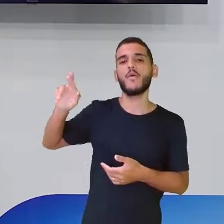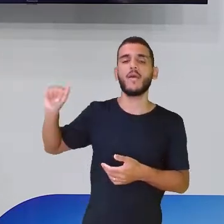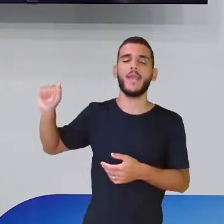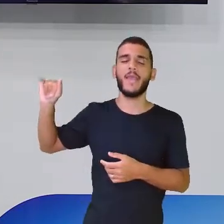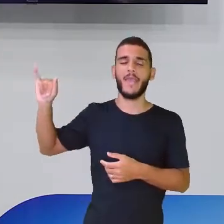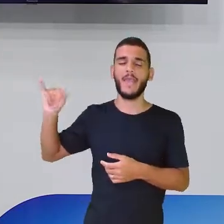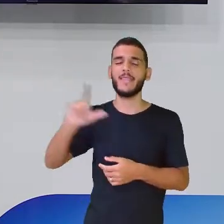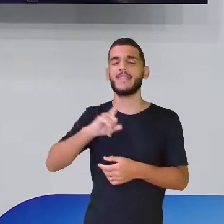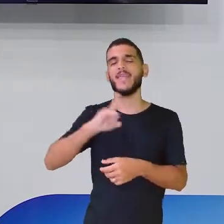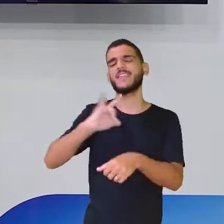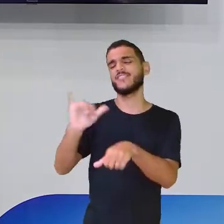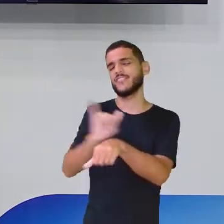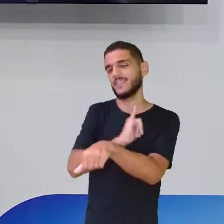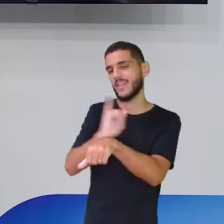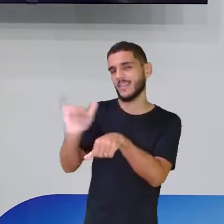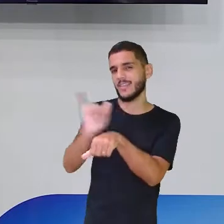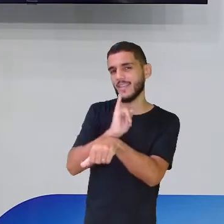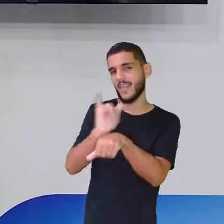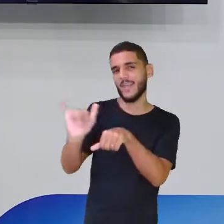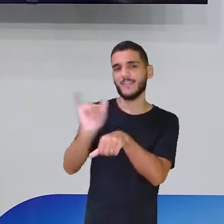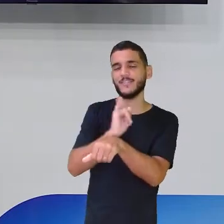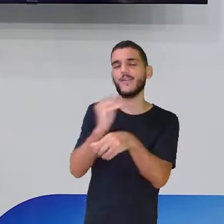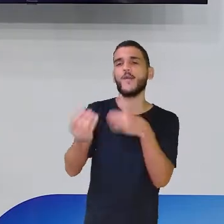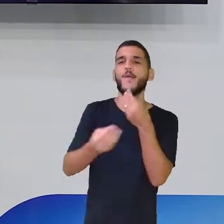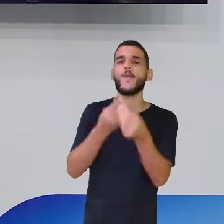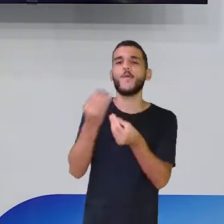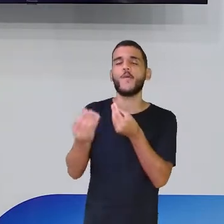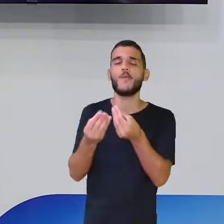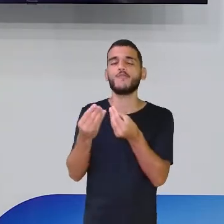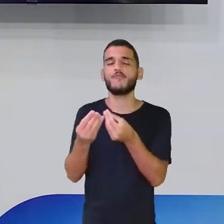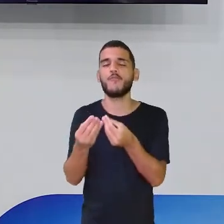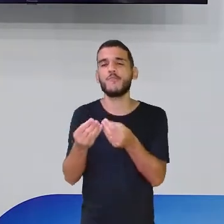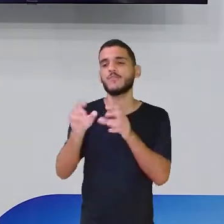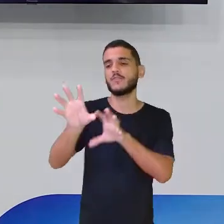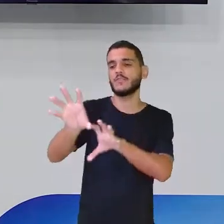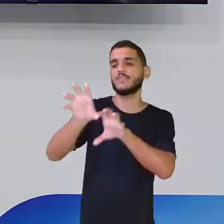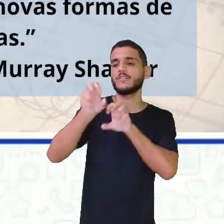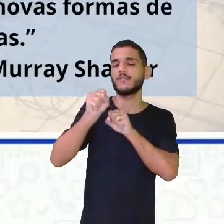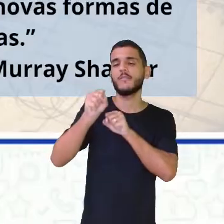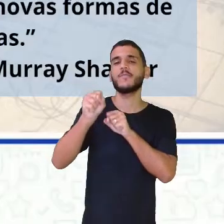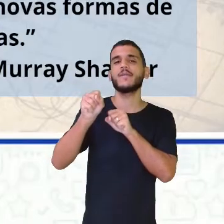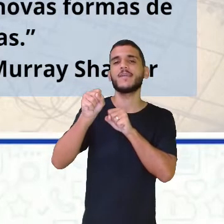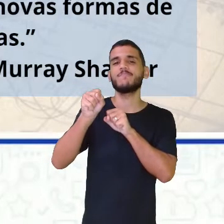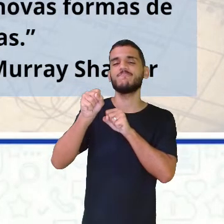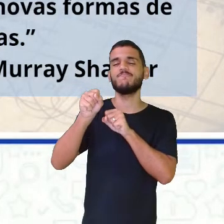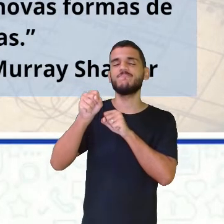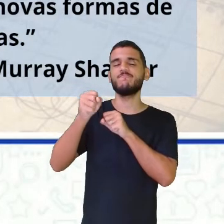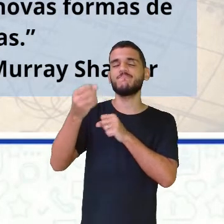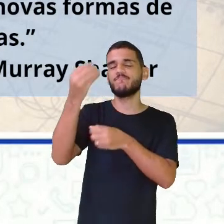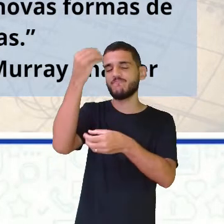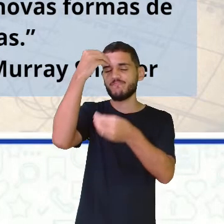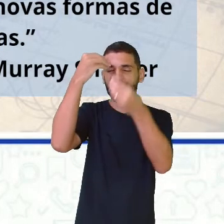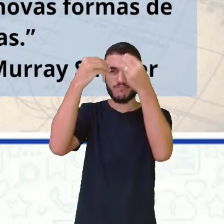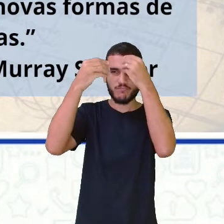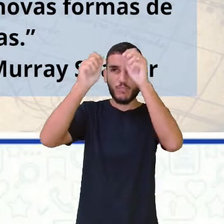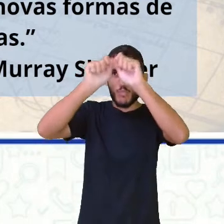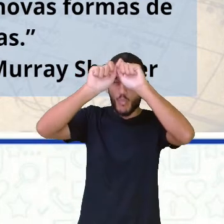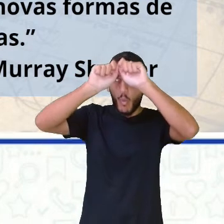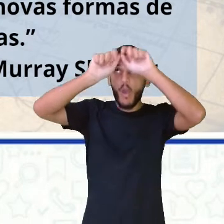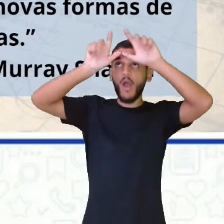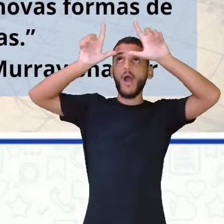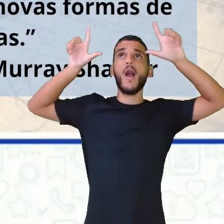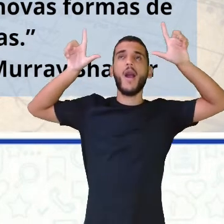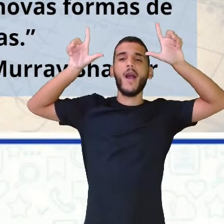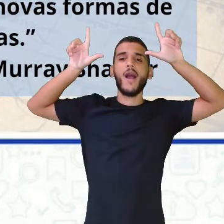desenvolver as formas de gravar, de gerar uma imagem dos eventos sonoros que formam a paisagem